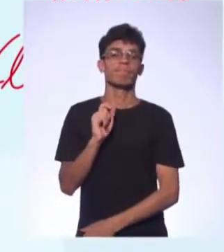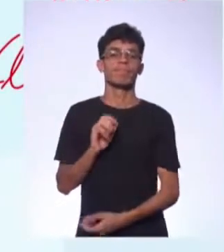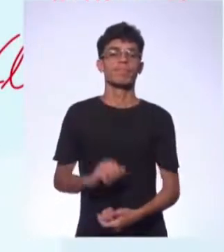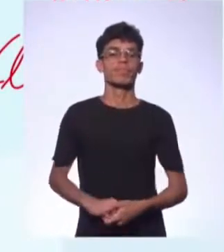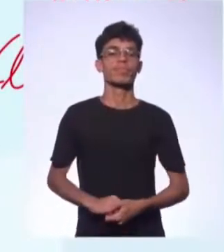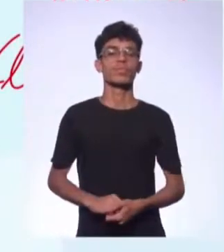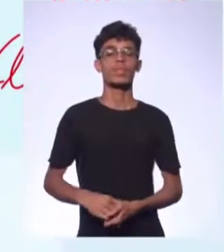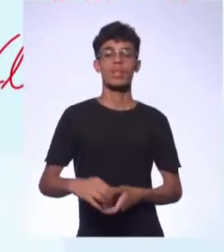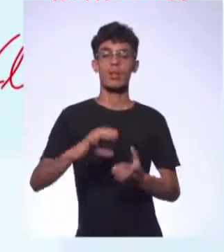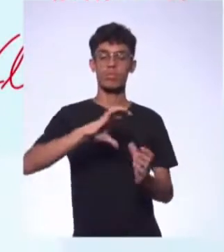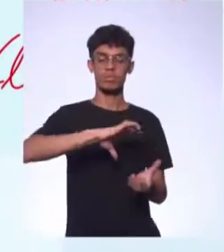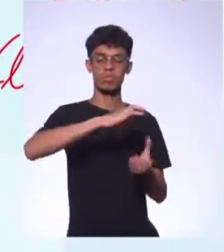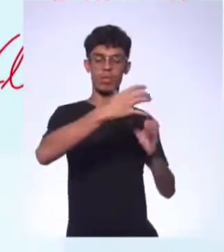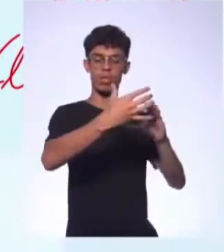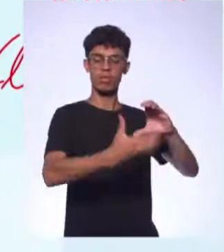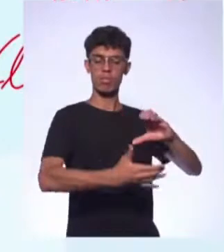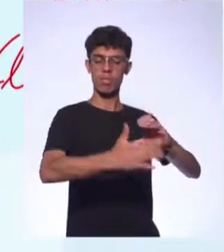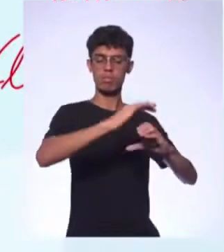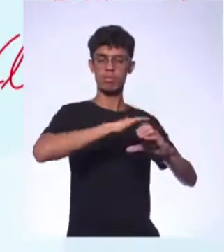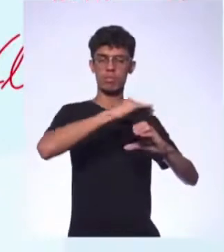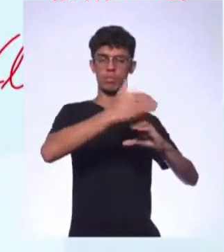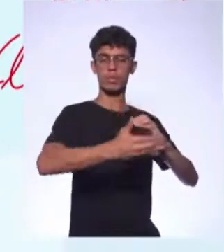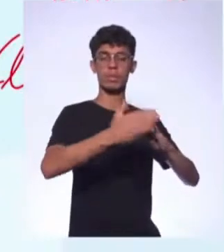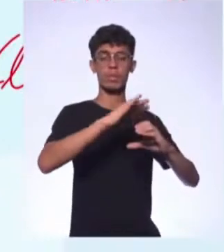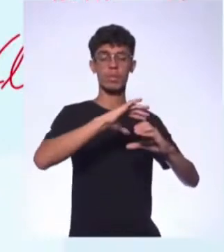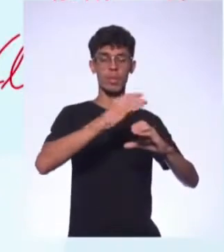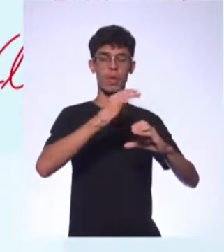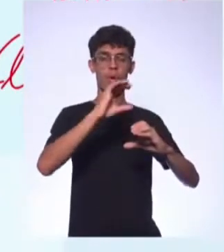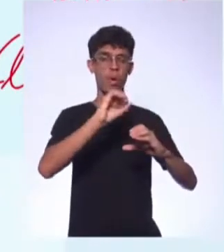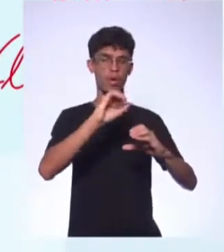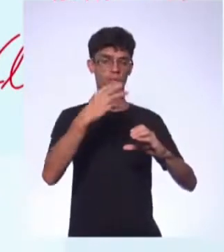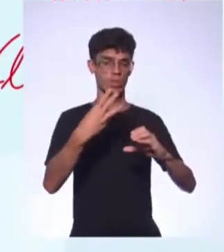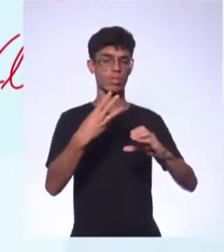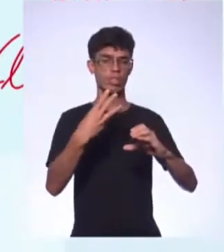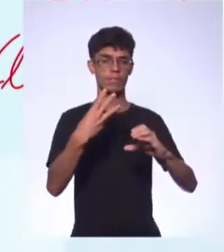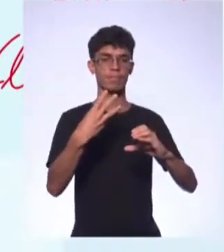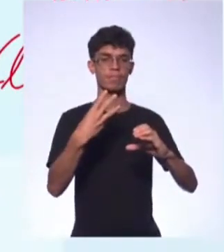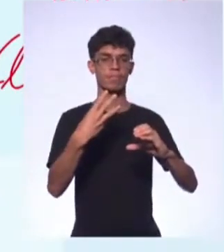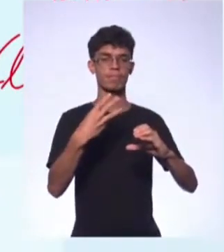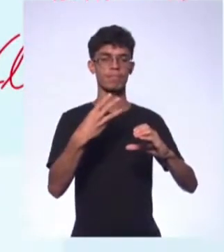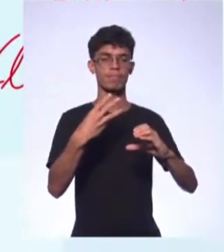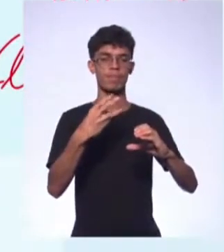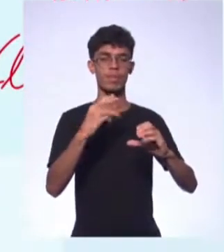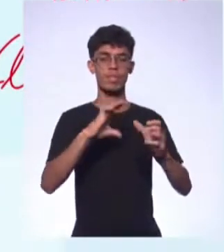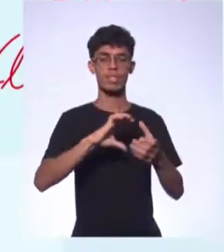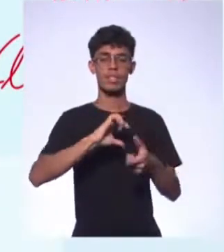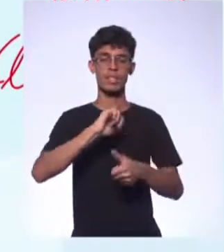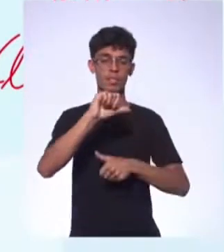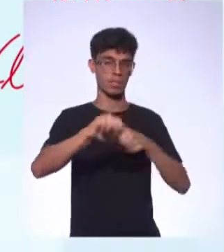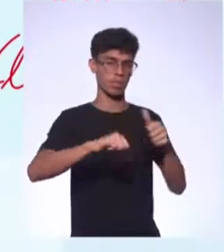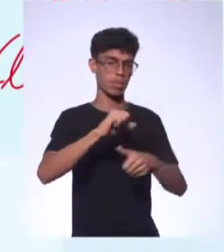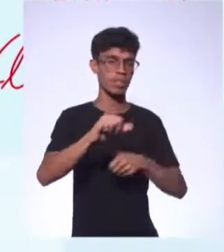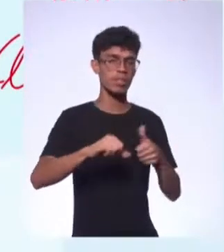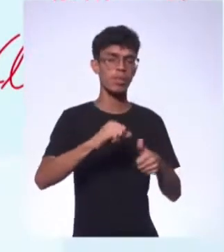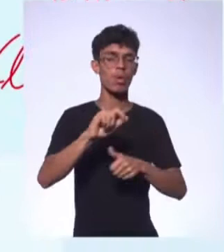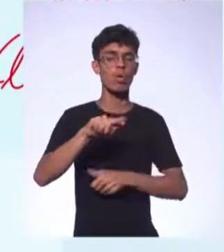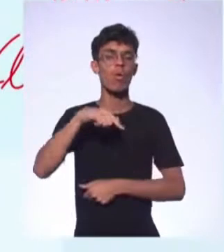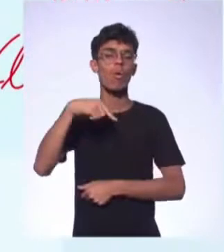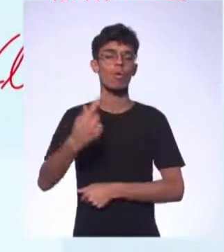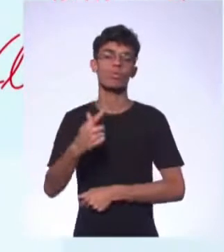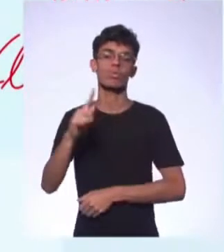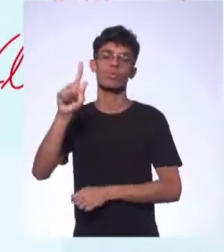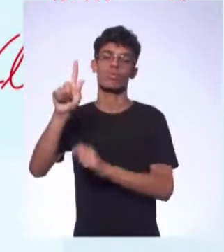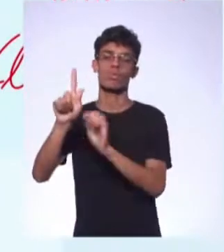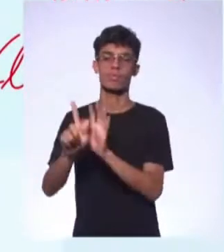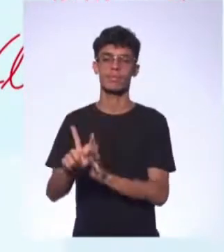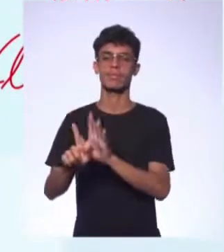a camada de ozônio, aqui que nós temos o O3, ela for, né, se transformando em outros gases,